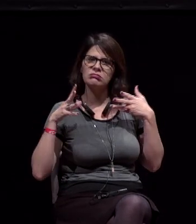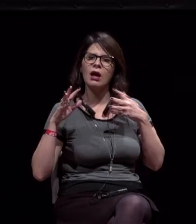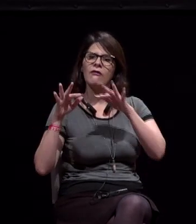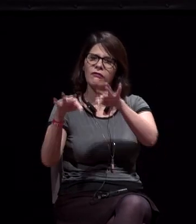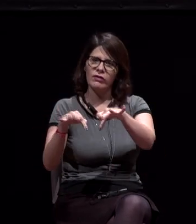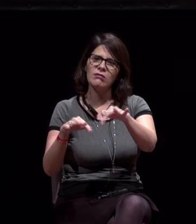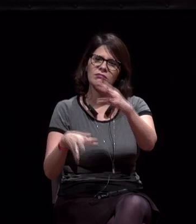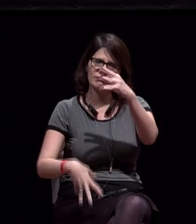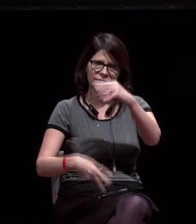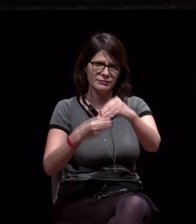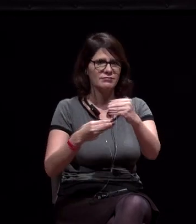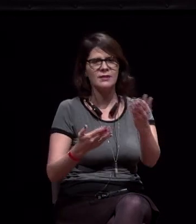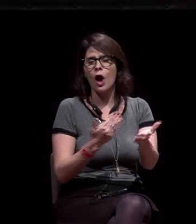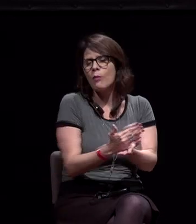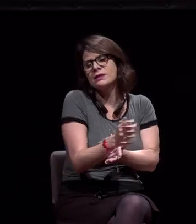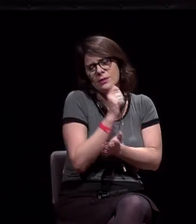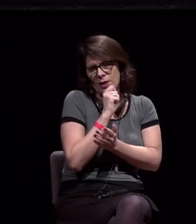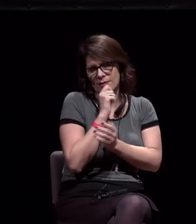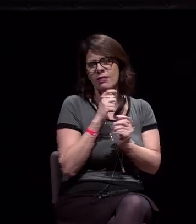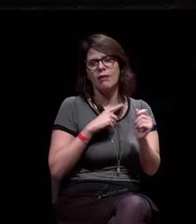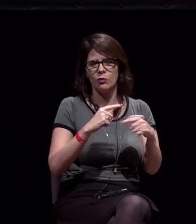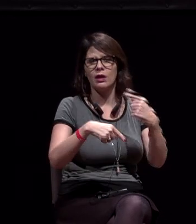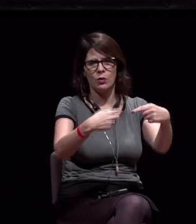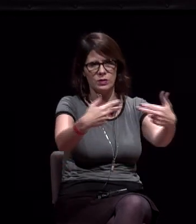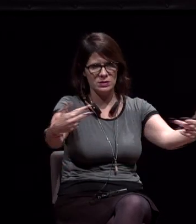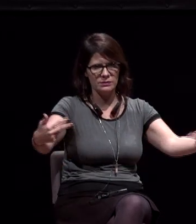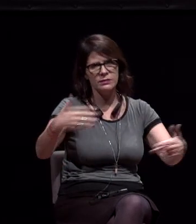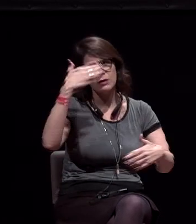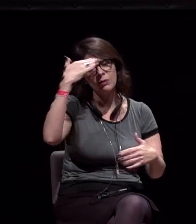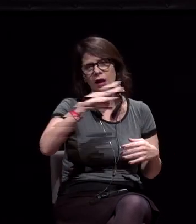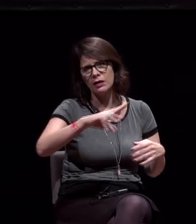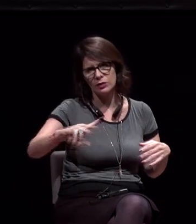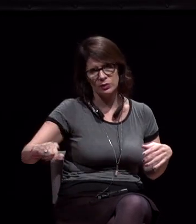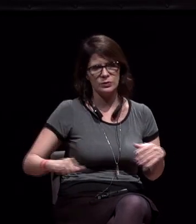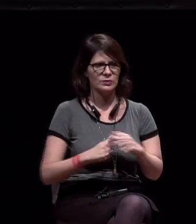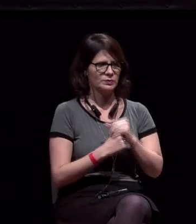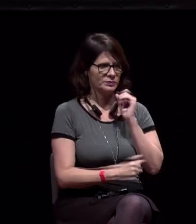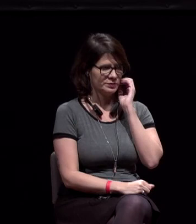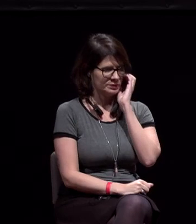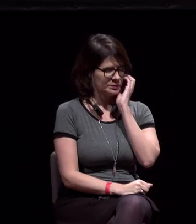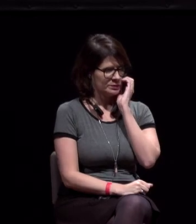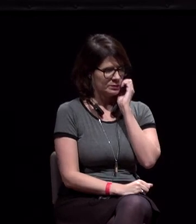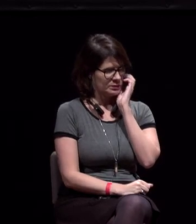então nós só estamos começando. Muito obrigada a todos, muito obrigada, sobretudo, a vocês duas.